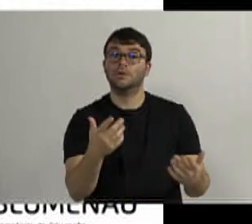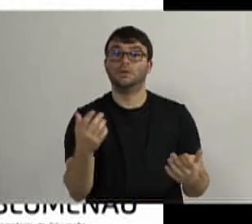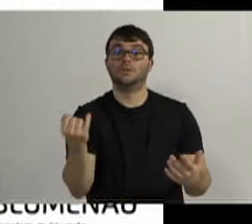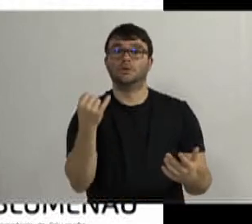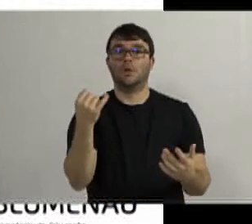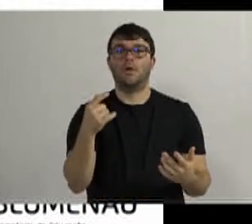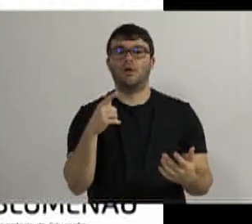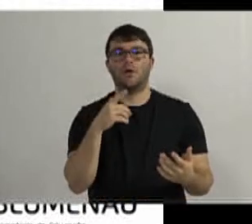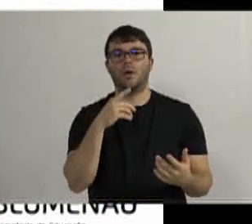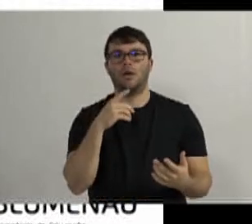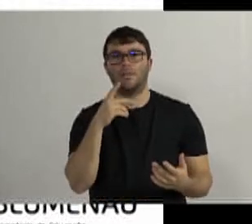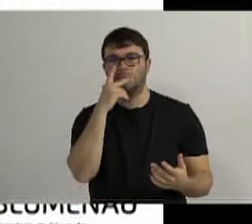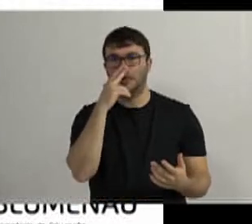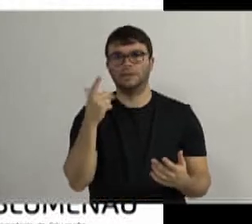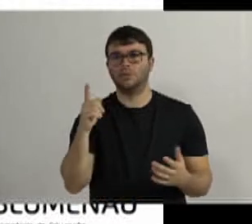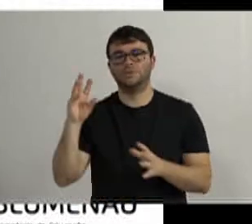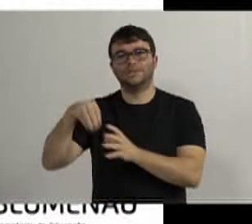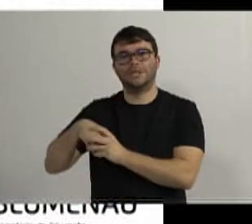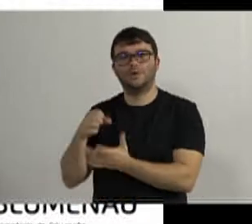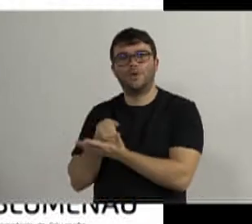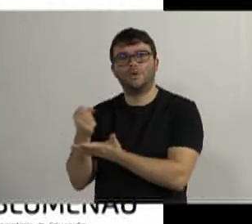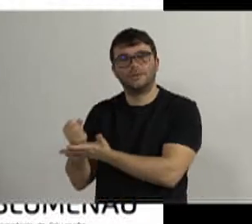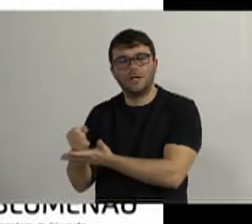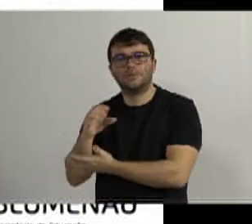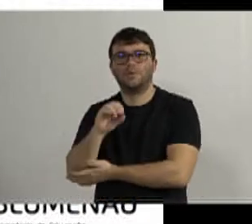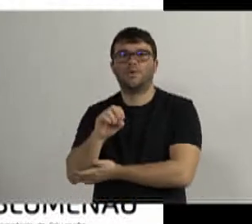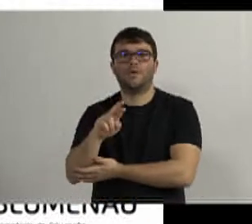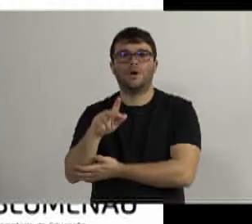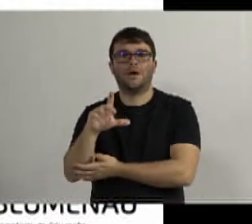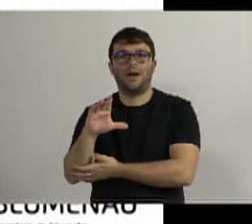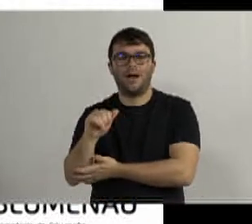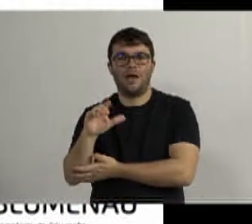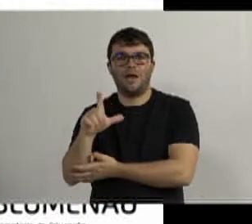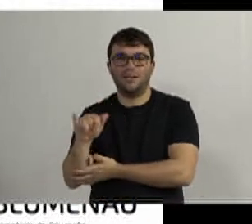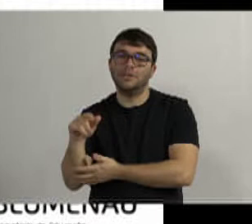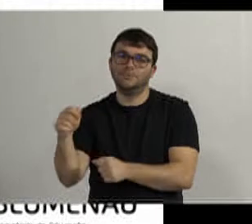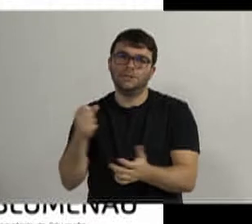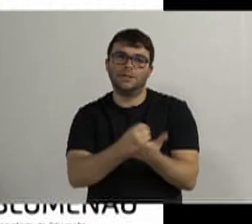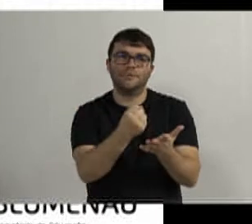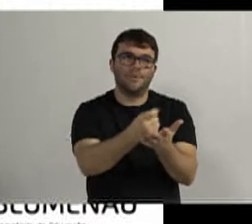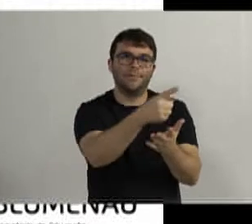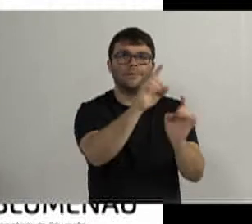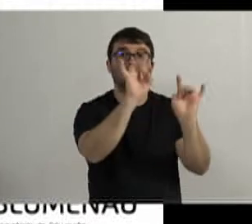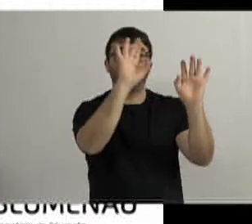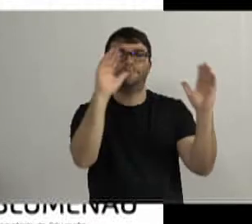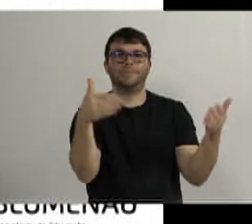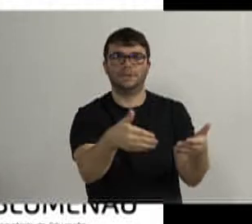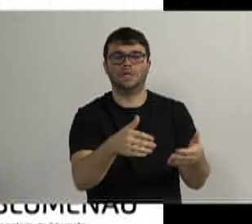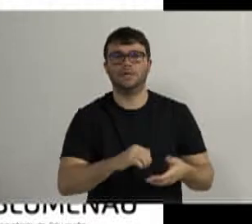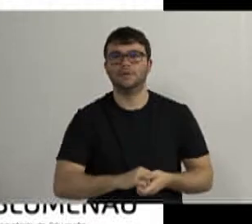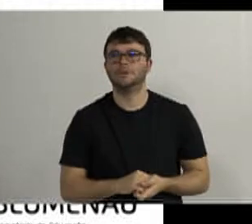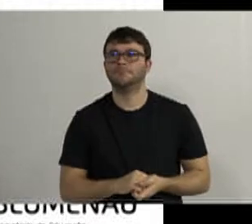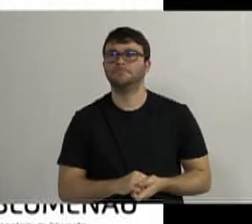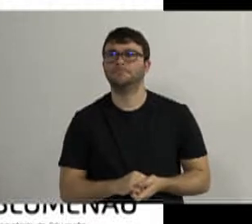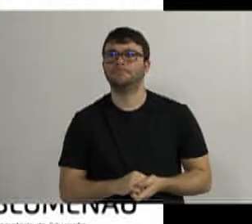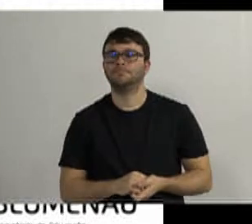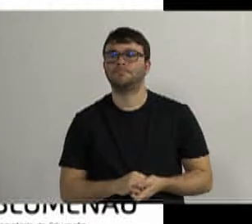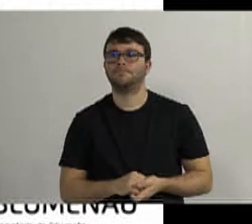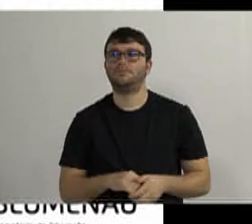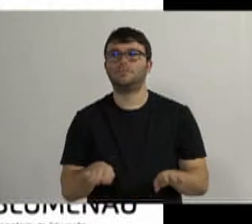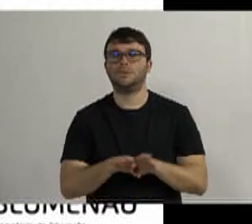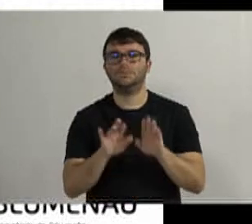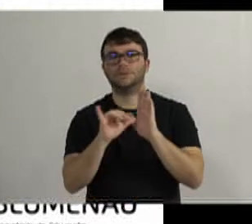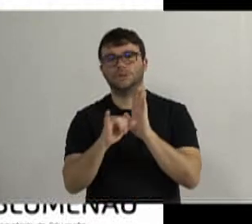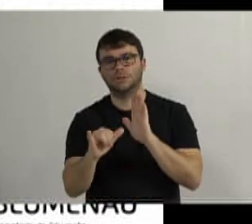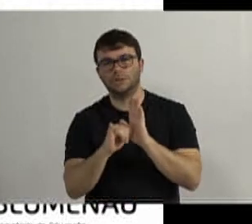não são cobertos no contrato que nós temos que colocar ali e nós temos contratar empresa especializada um edital